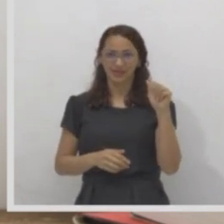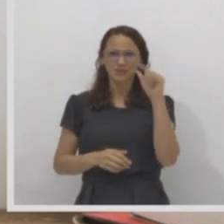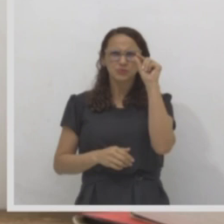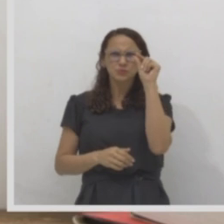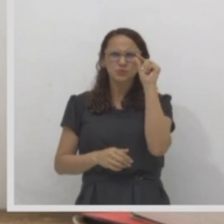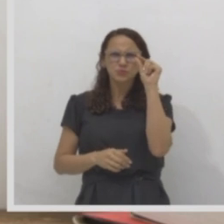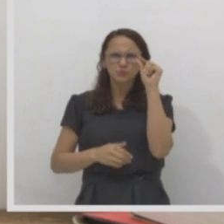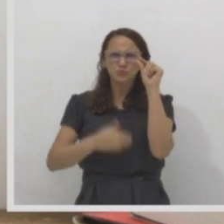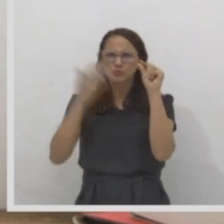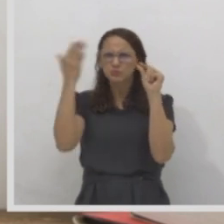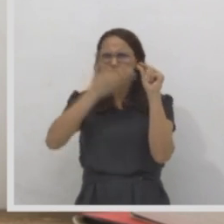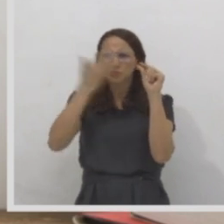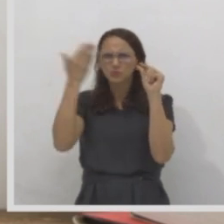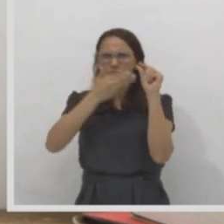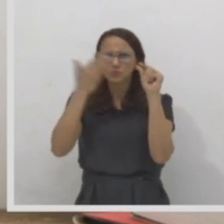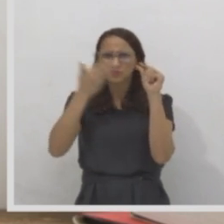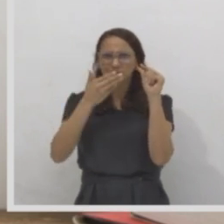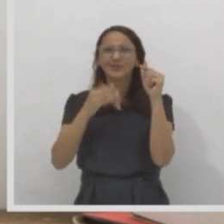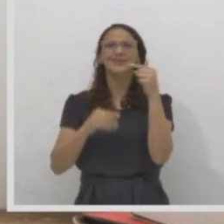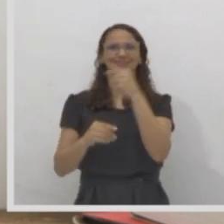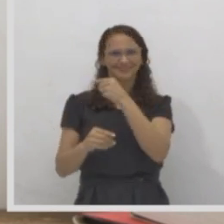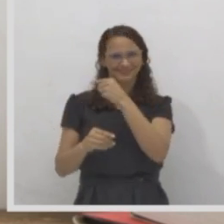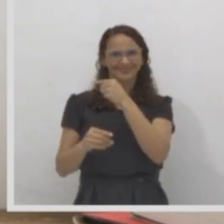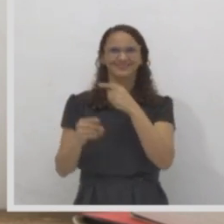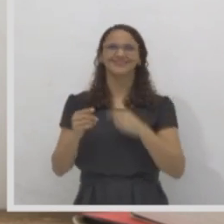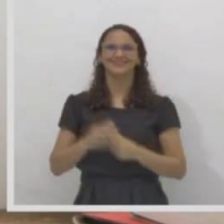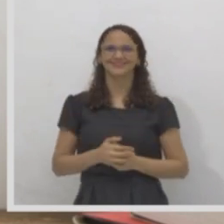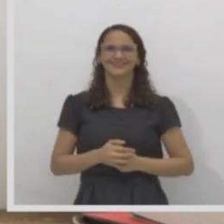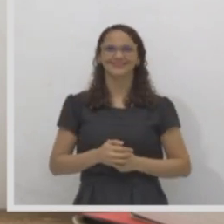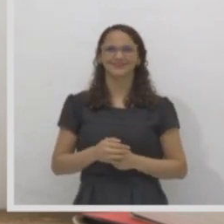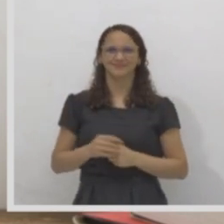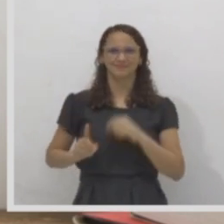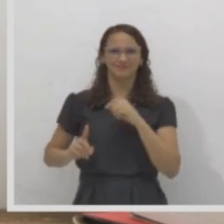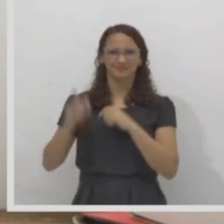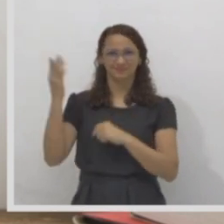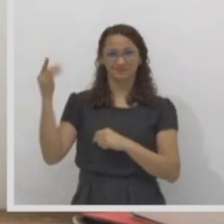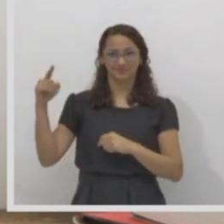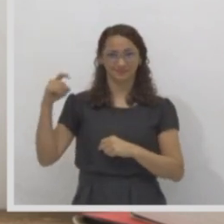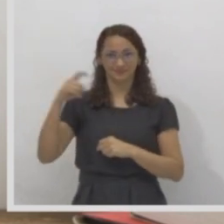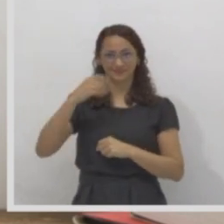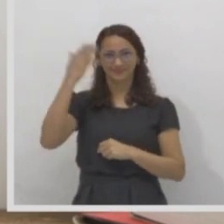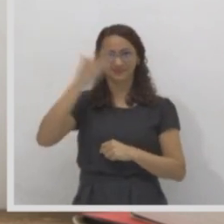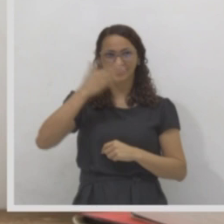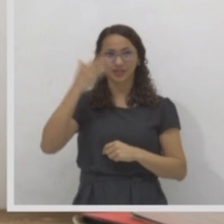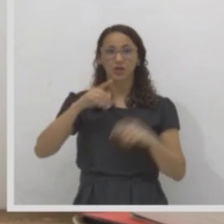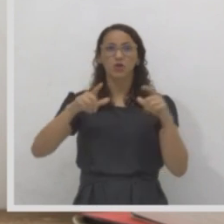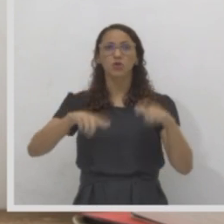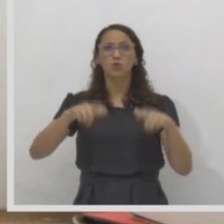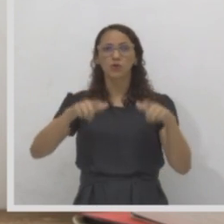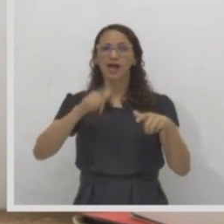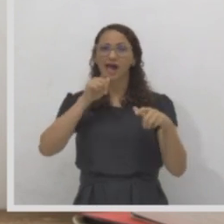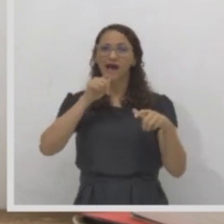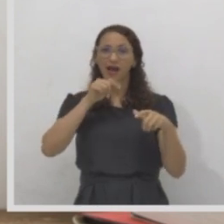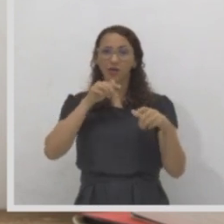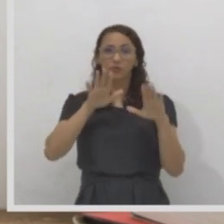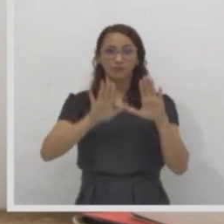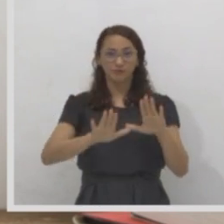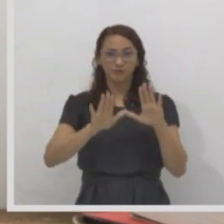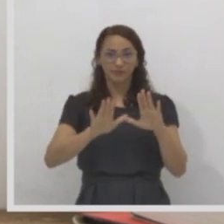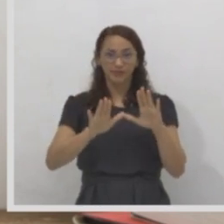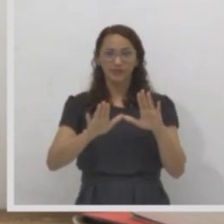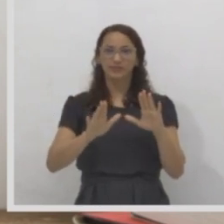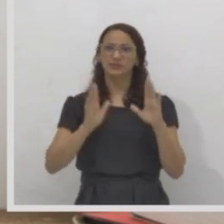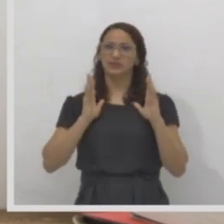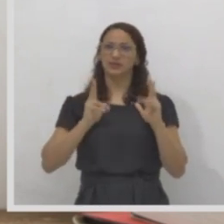é o micro-organismo. Local onde a água fica após ser tratada, reservatório. E